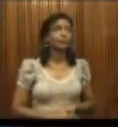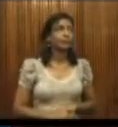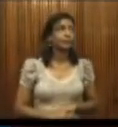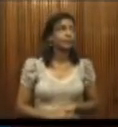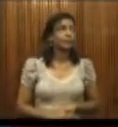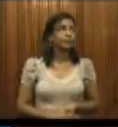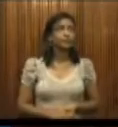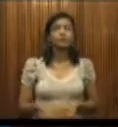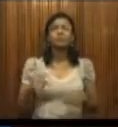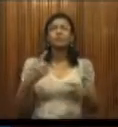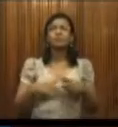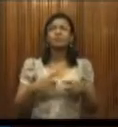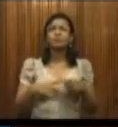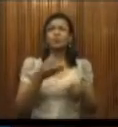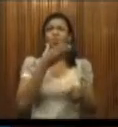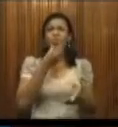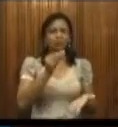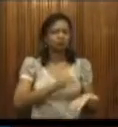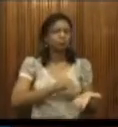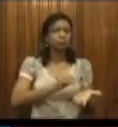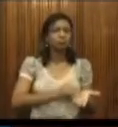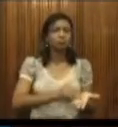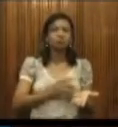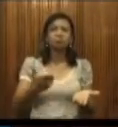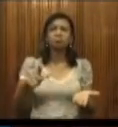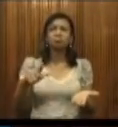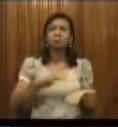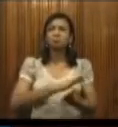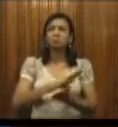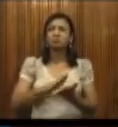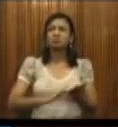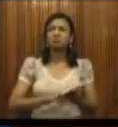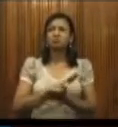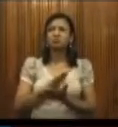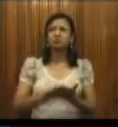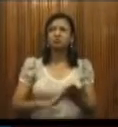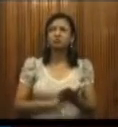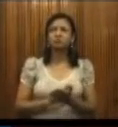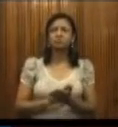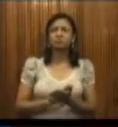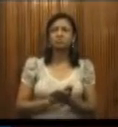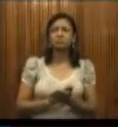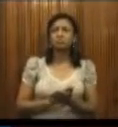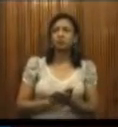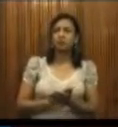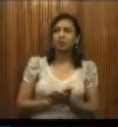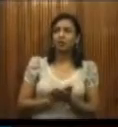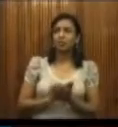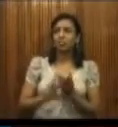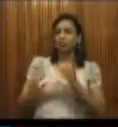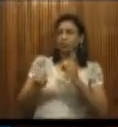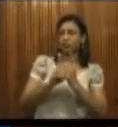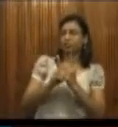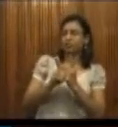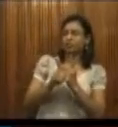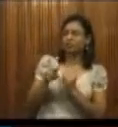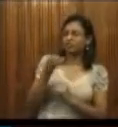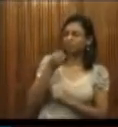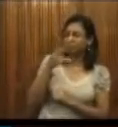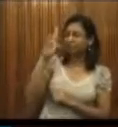homem não tinha nada. Observe. Ele chega até Jesus e fala: bom mestre. E o que que Jesus